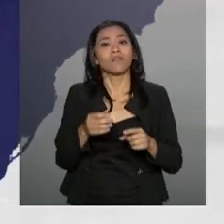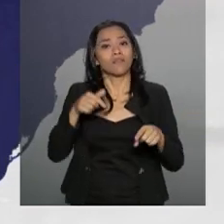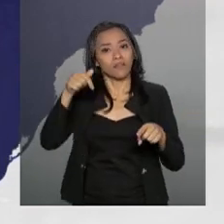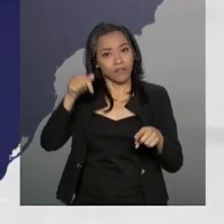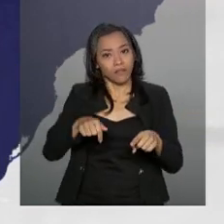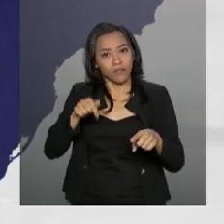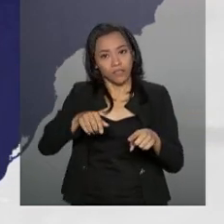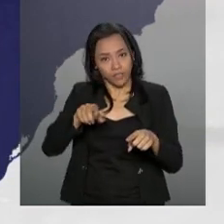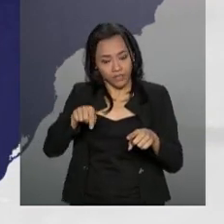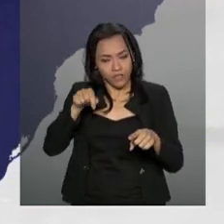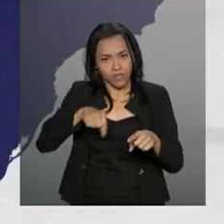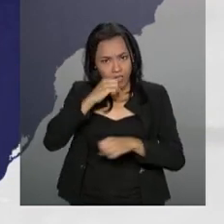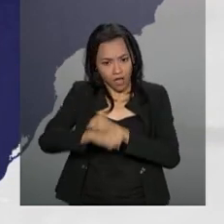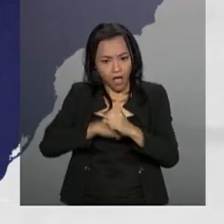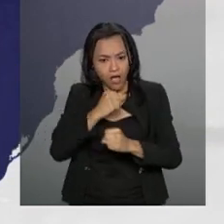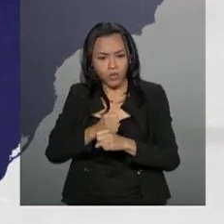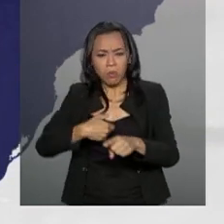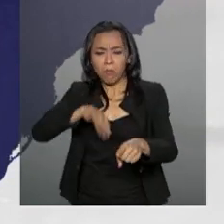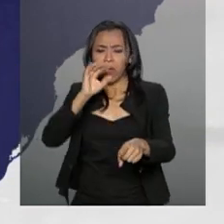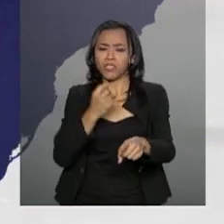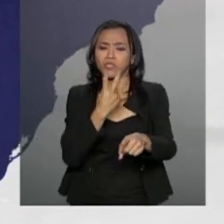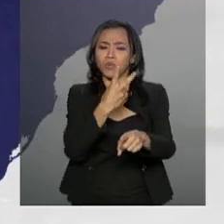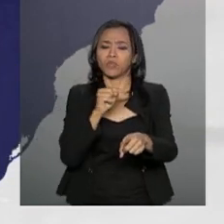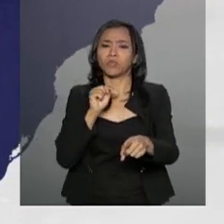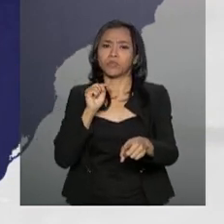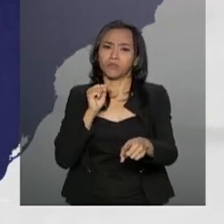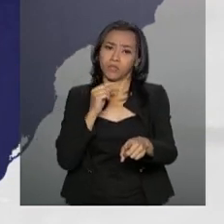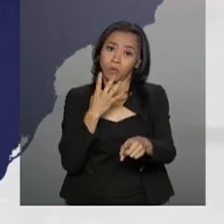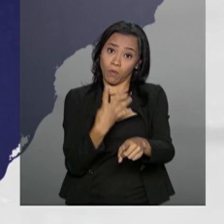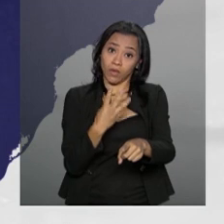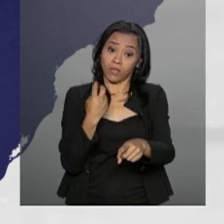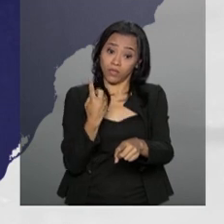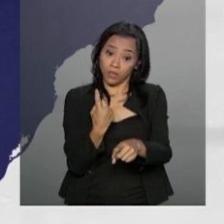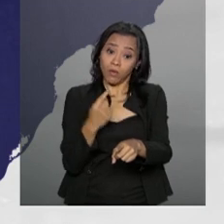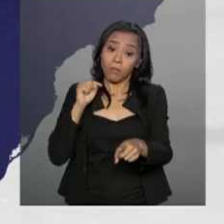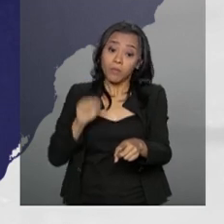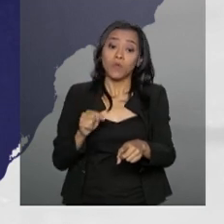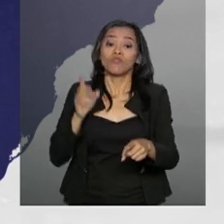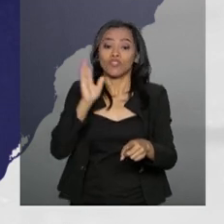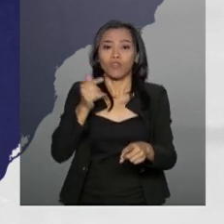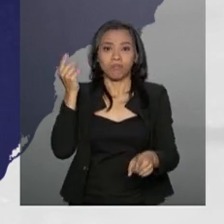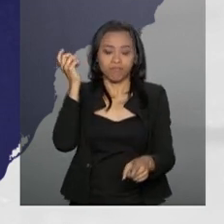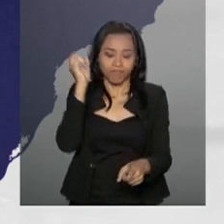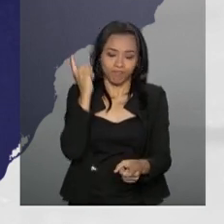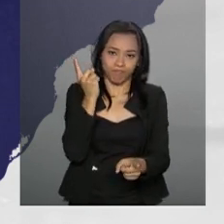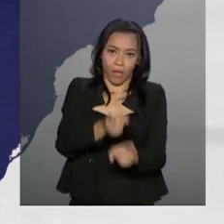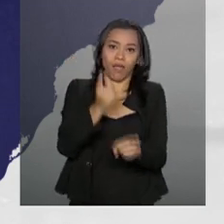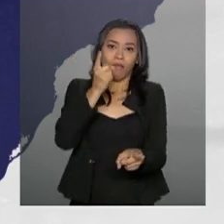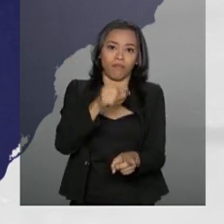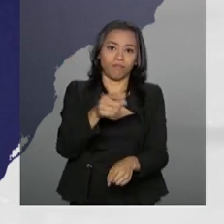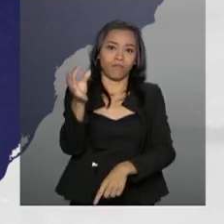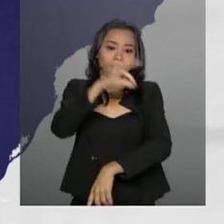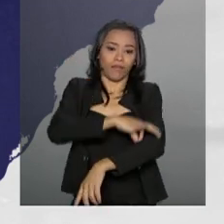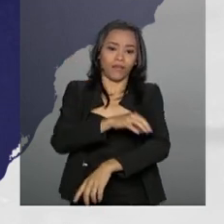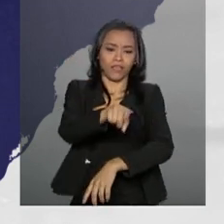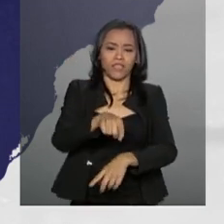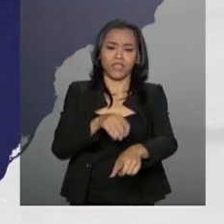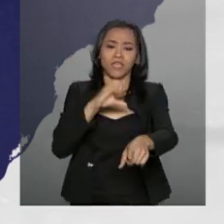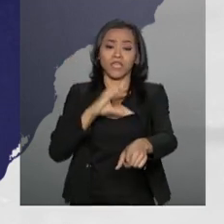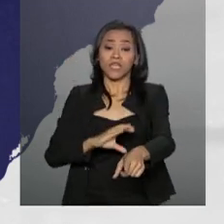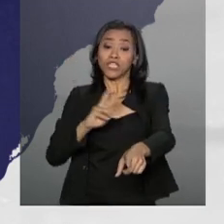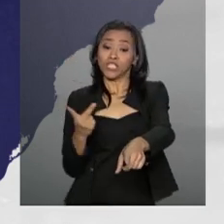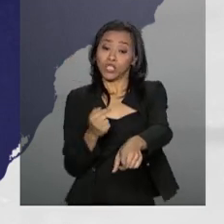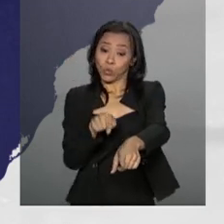241 mil pessoas foram notificadas com dengue em todo o país. De chikungunya foram mais de